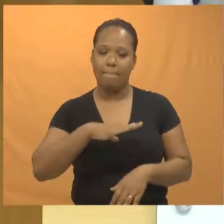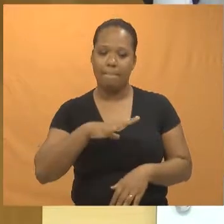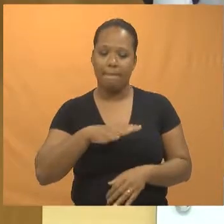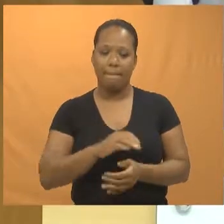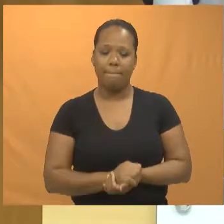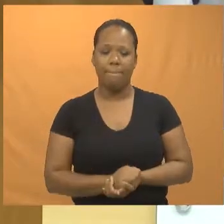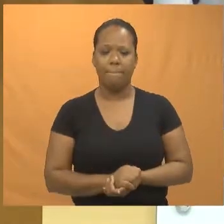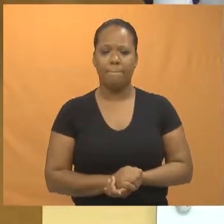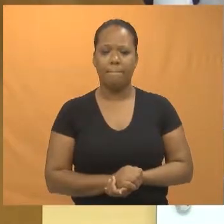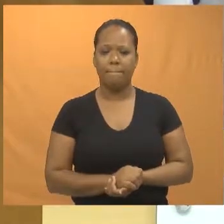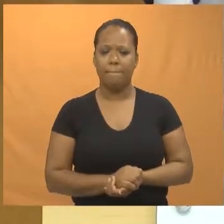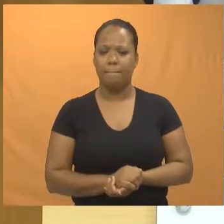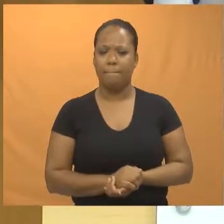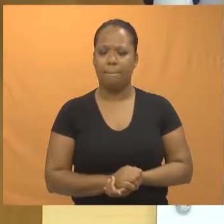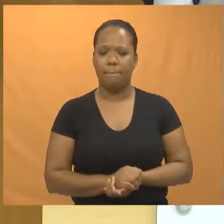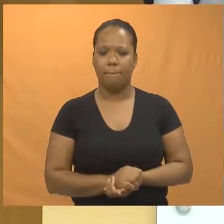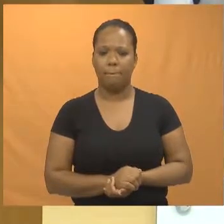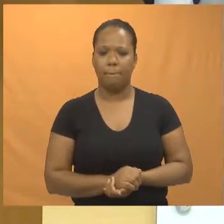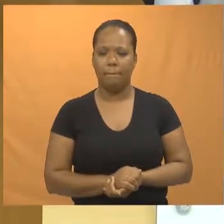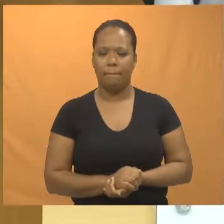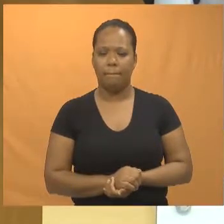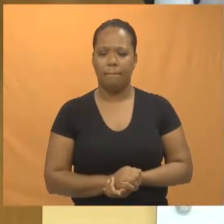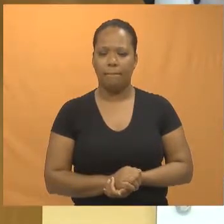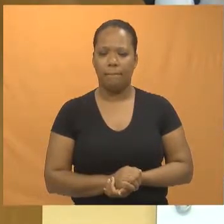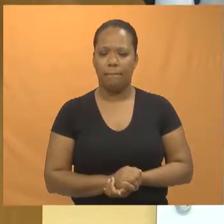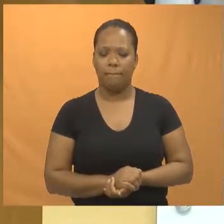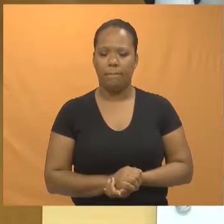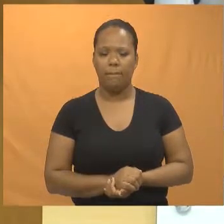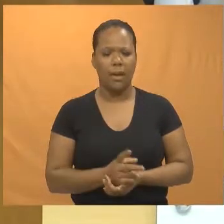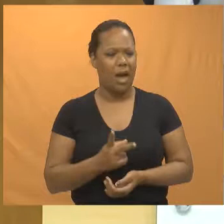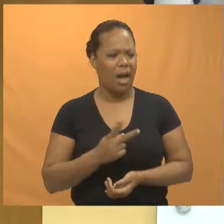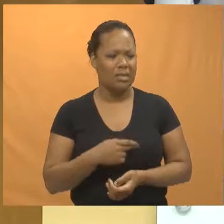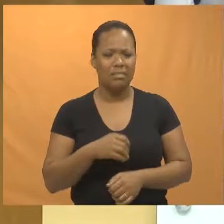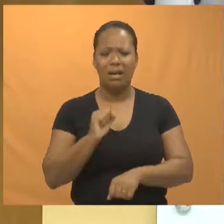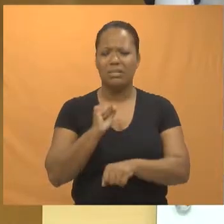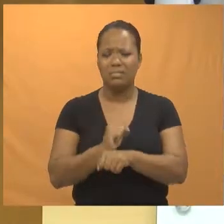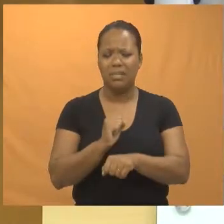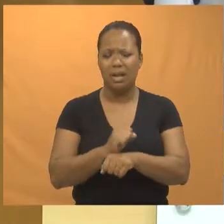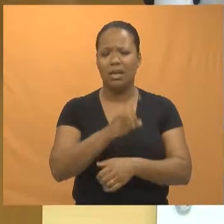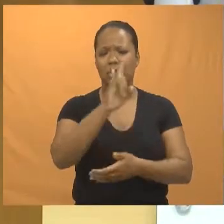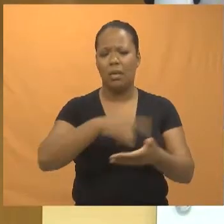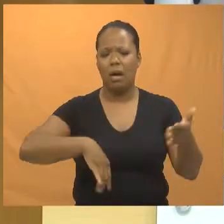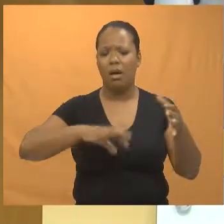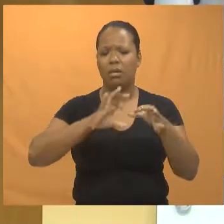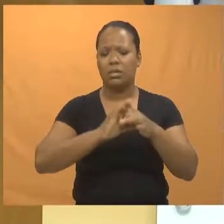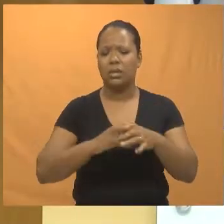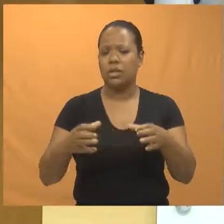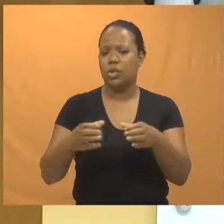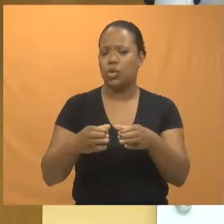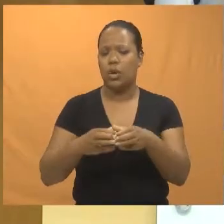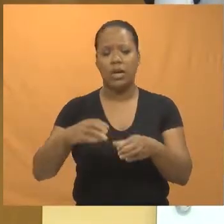Porque é absurdo quando tem que se esperar por uma autorização desse órgão do Estado,